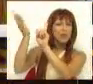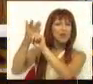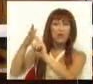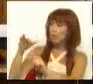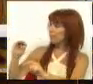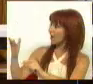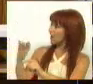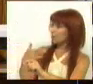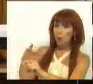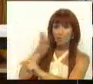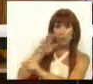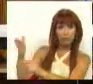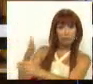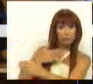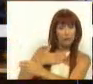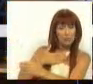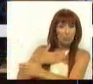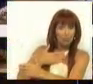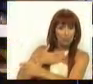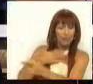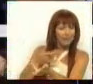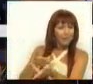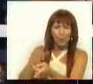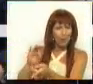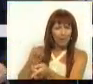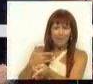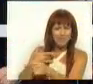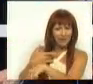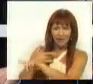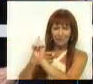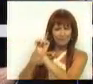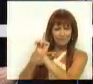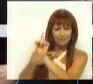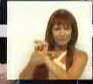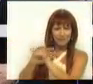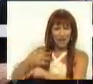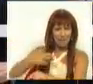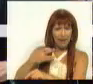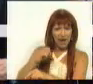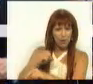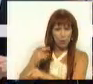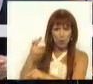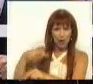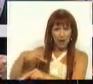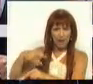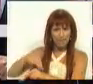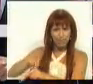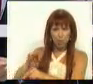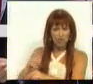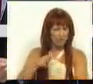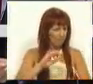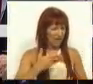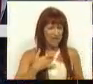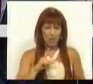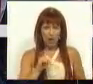PSD nos tinha habituado. Este não é o PSD de Mário Raposo, este não é o PSD de